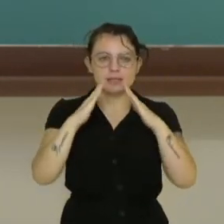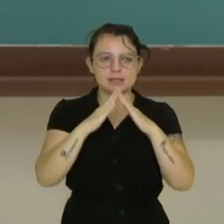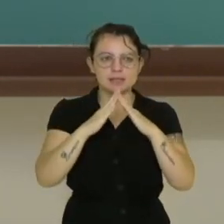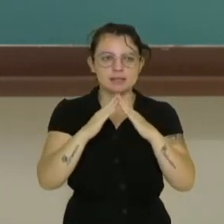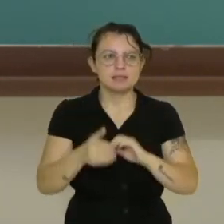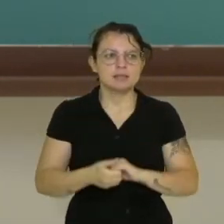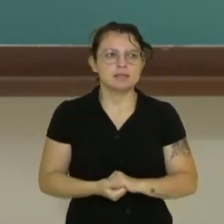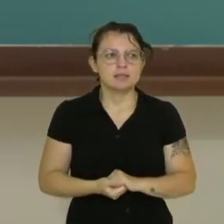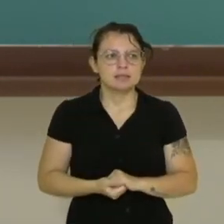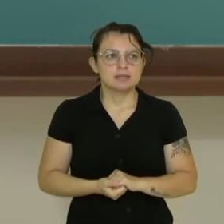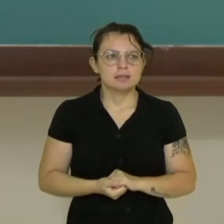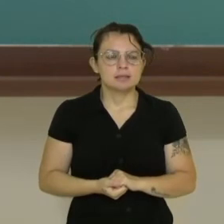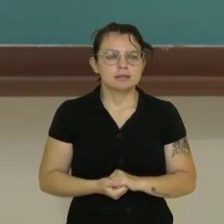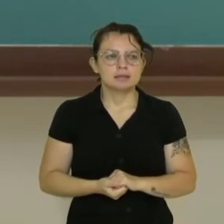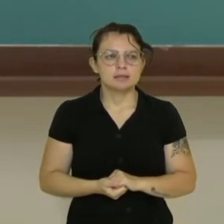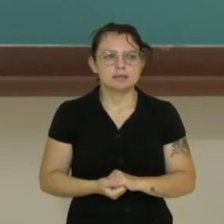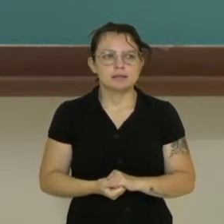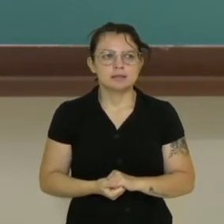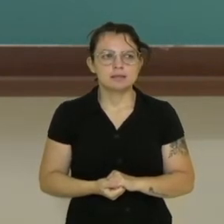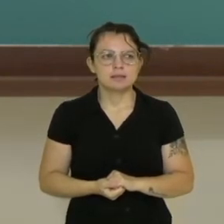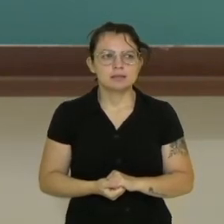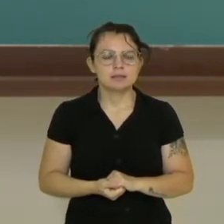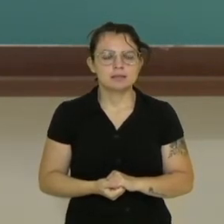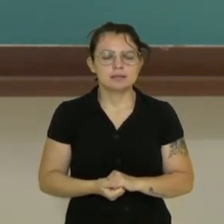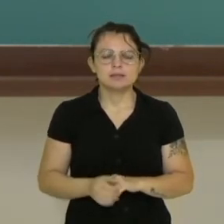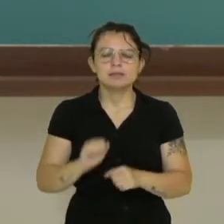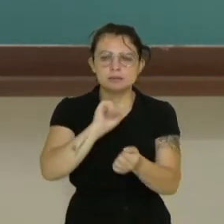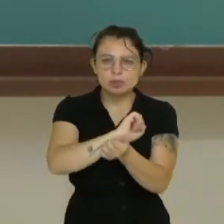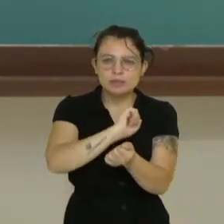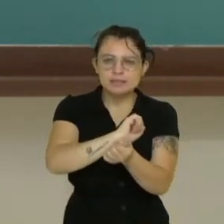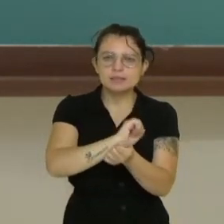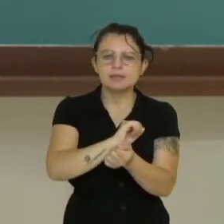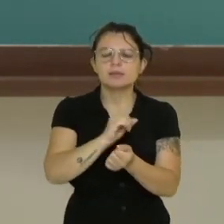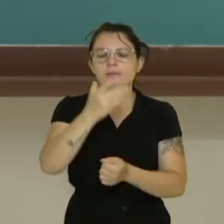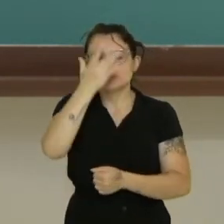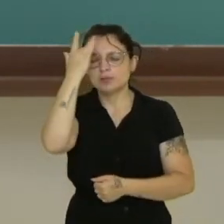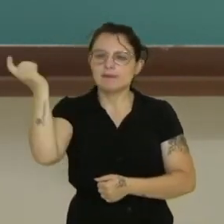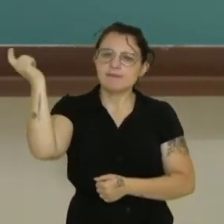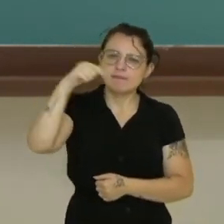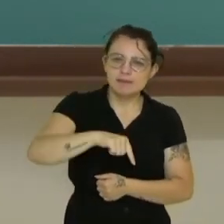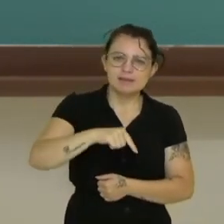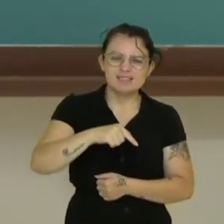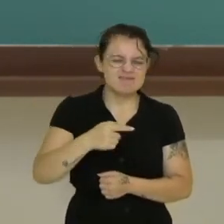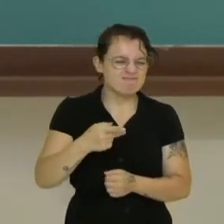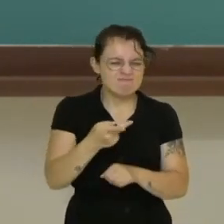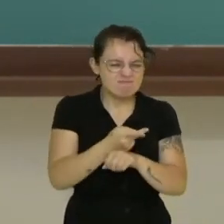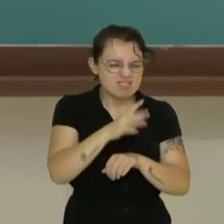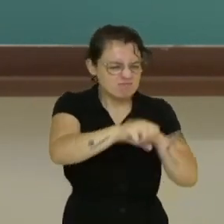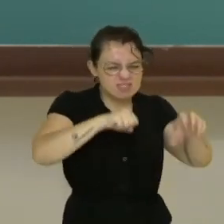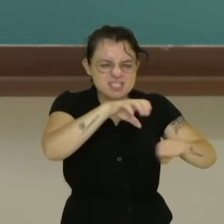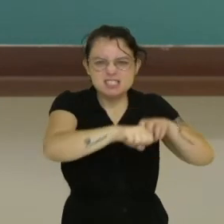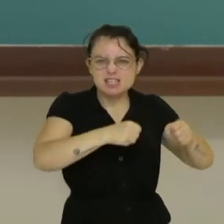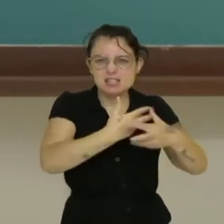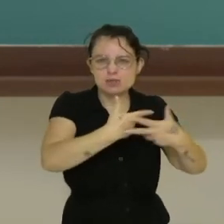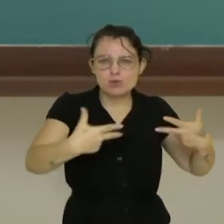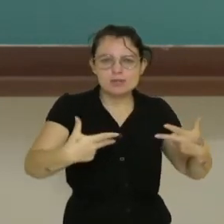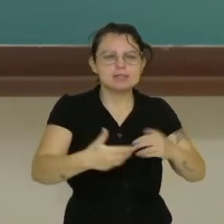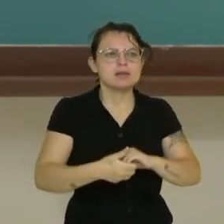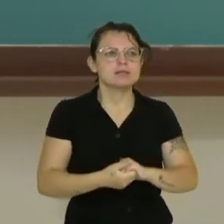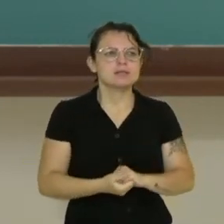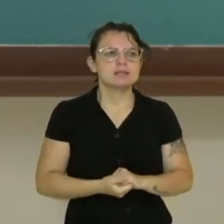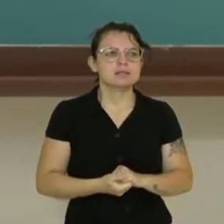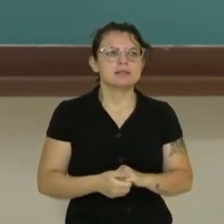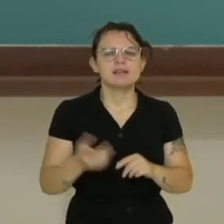de exploração, os colonizadores tinham a ideia de vir para cá, explorar o máximo de recursos possíveis